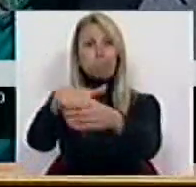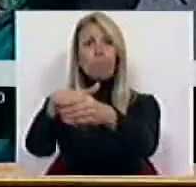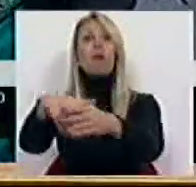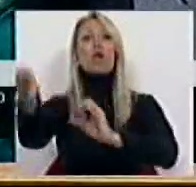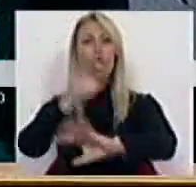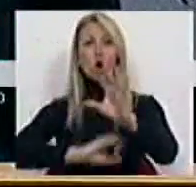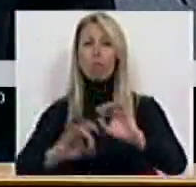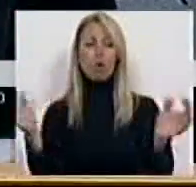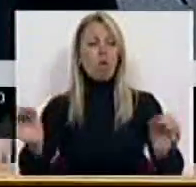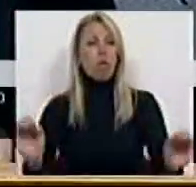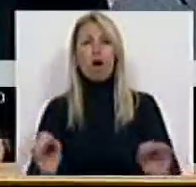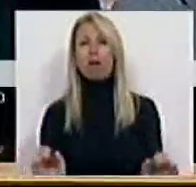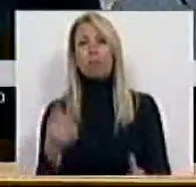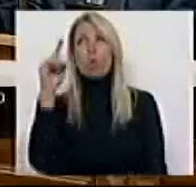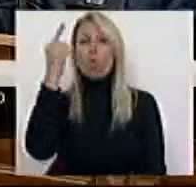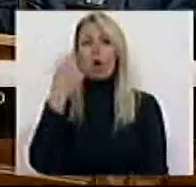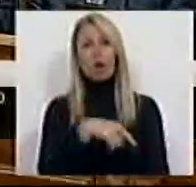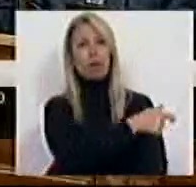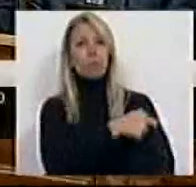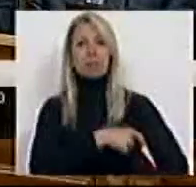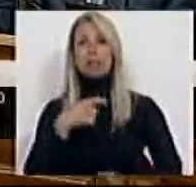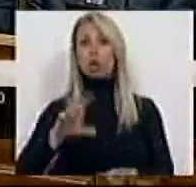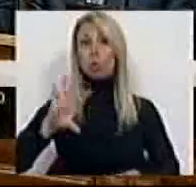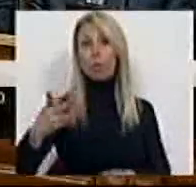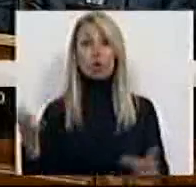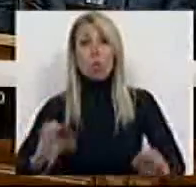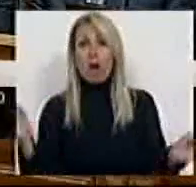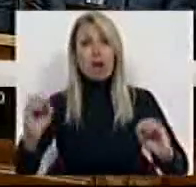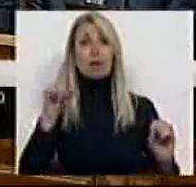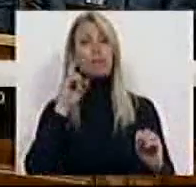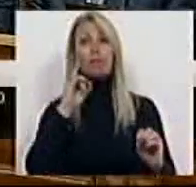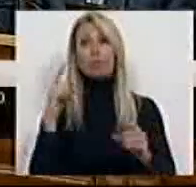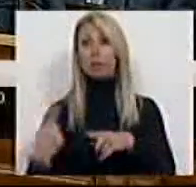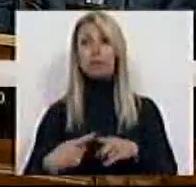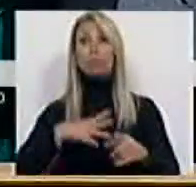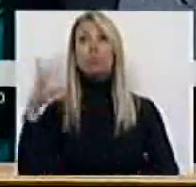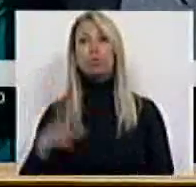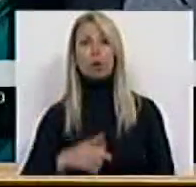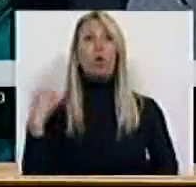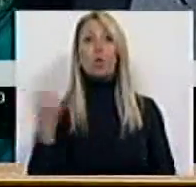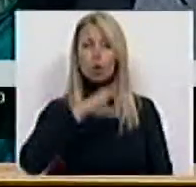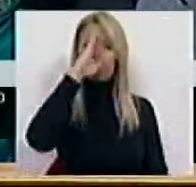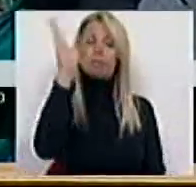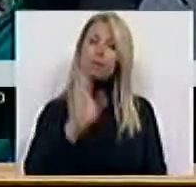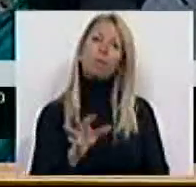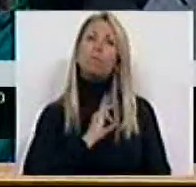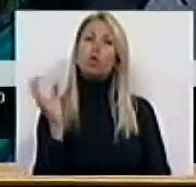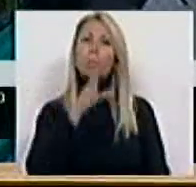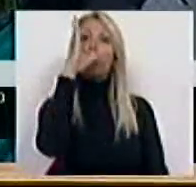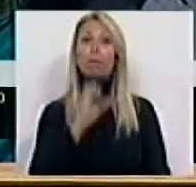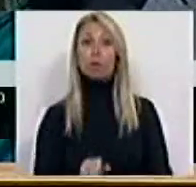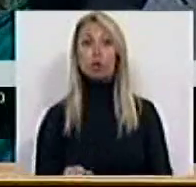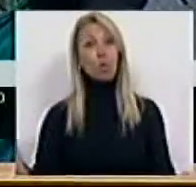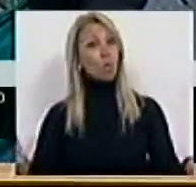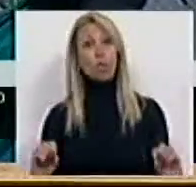temos ninguém a representar o país, que não há ninguém a defender os interesses de Portugal. O que nós sabemos, Sr. Primeiro-Ministro, é que